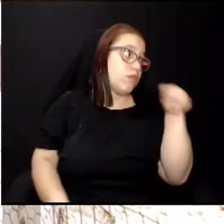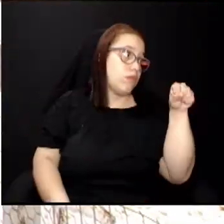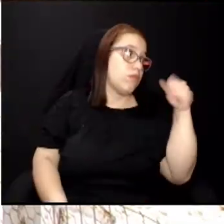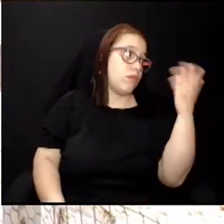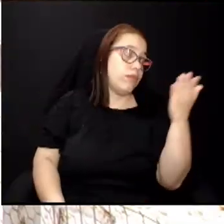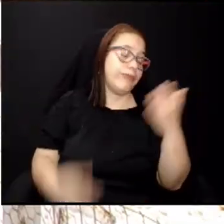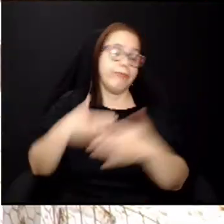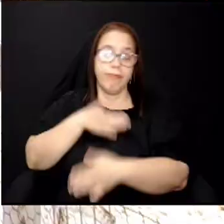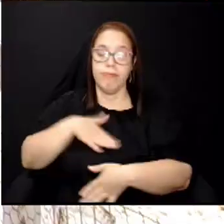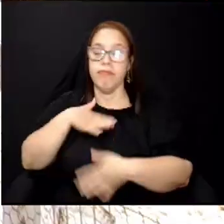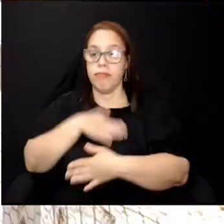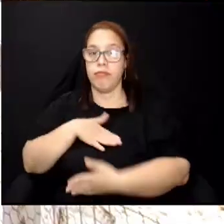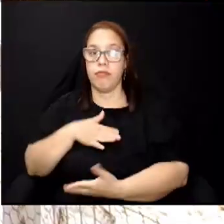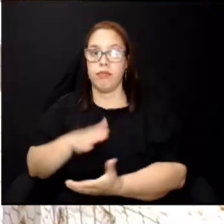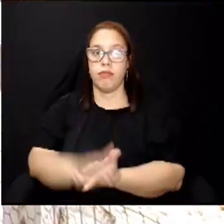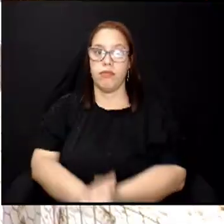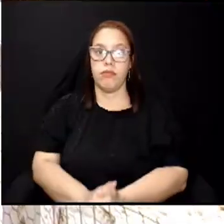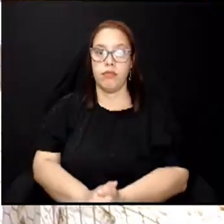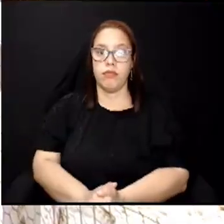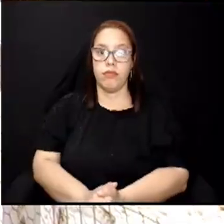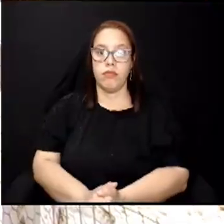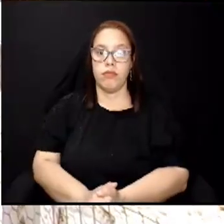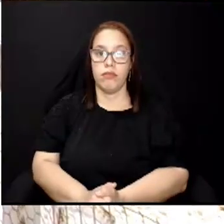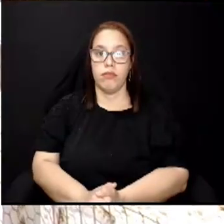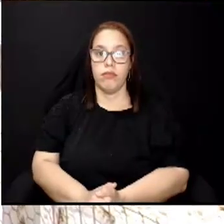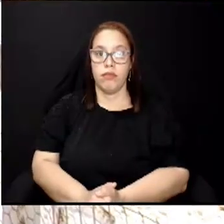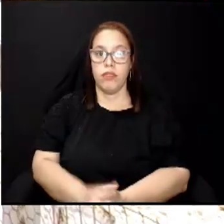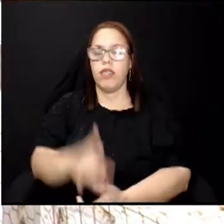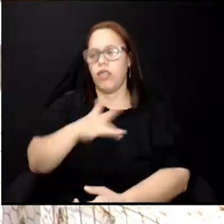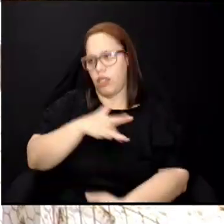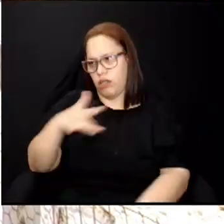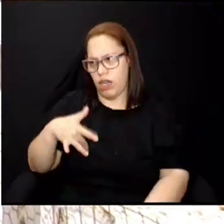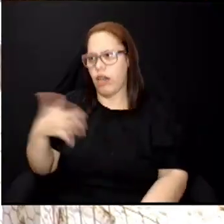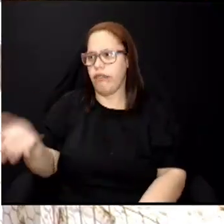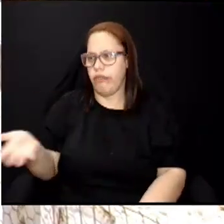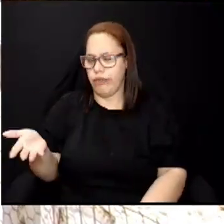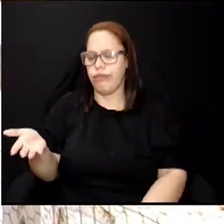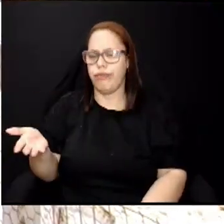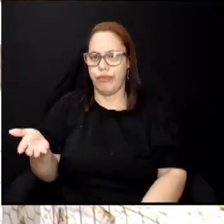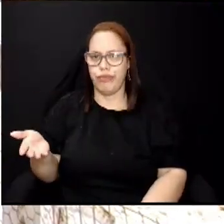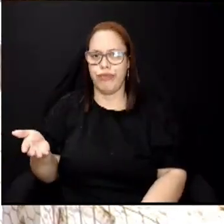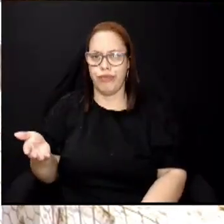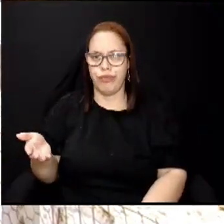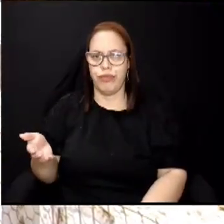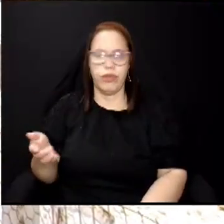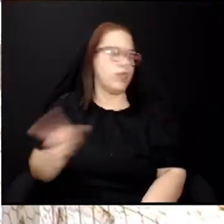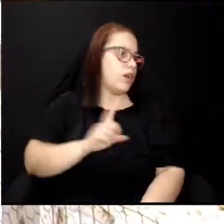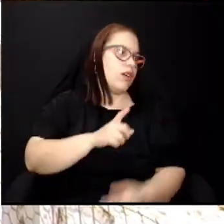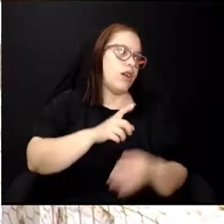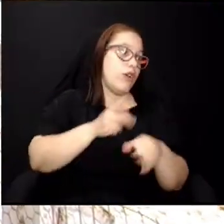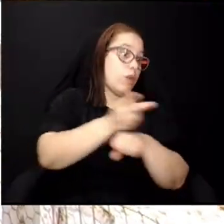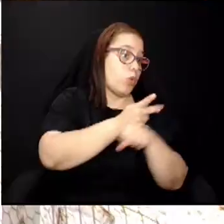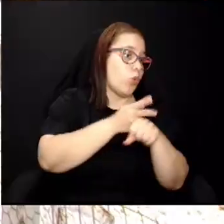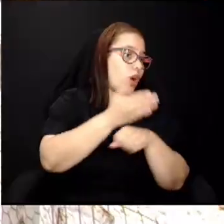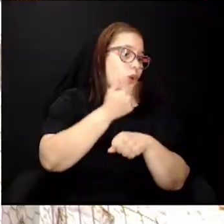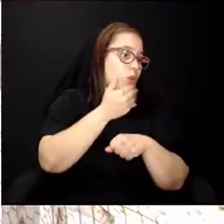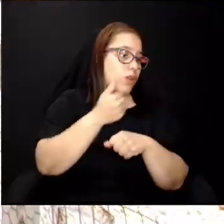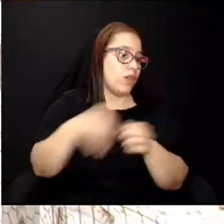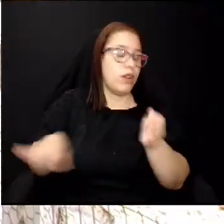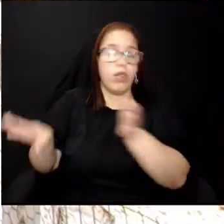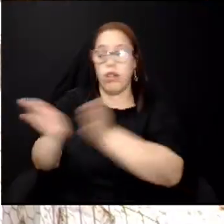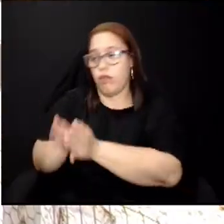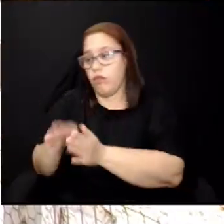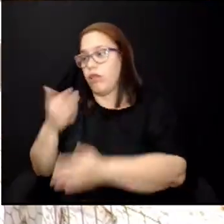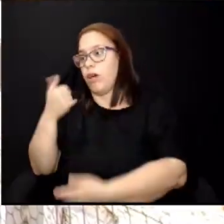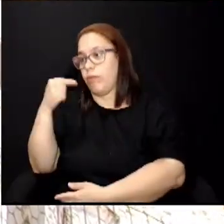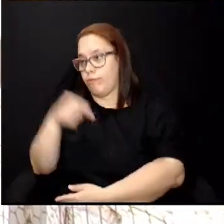né? Enfim. Então, e que seja saudável para ele, né? Porque ele não vai mais à caça, né? Exatamente. O alimento vem até ele. Sim. E outras práticas que a